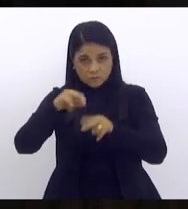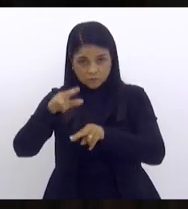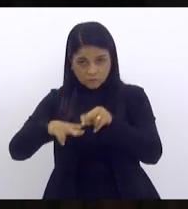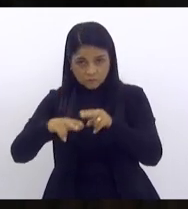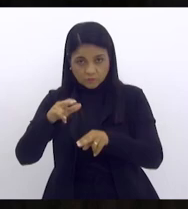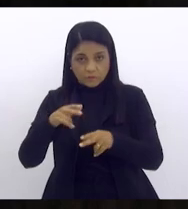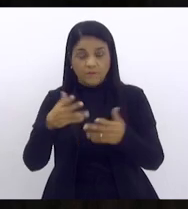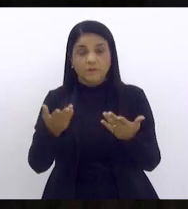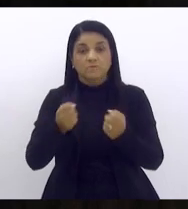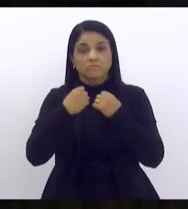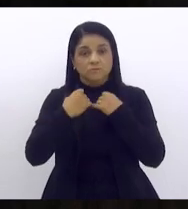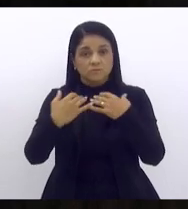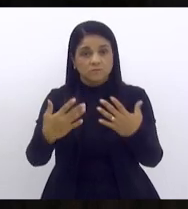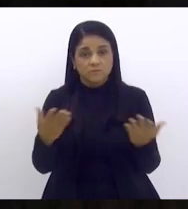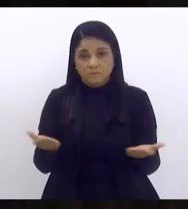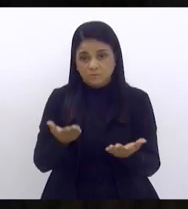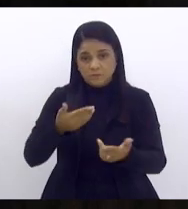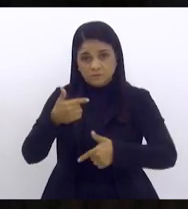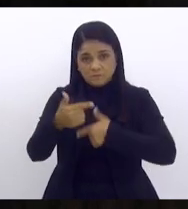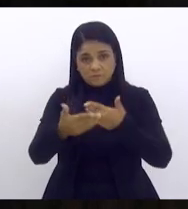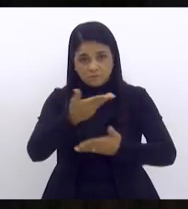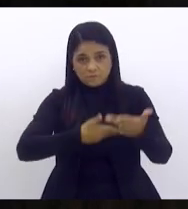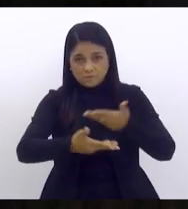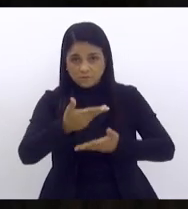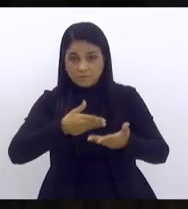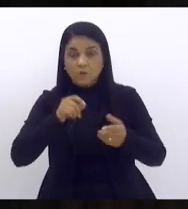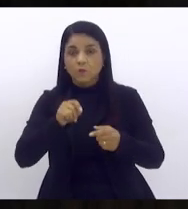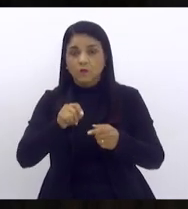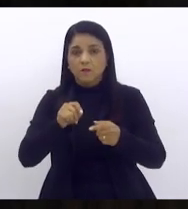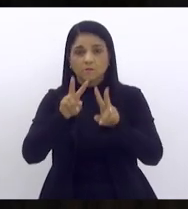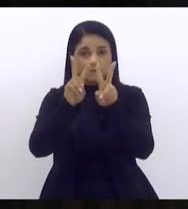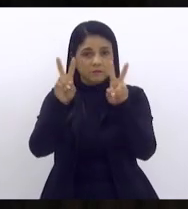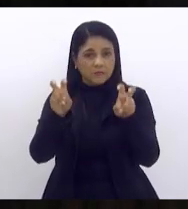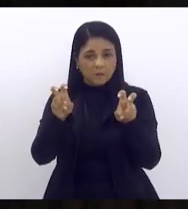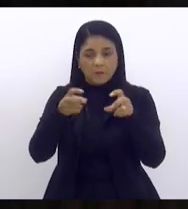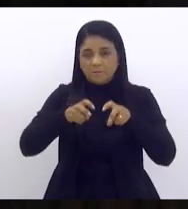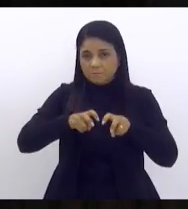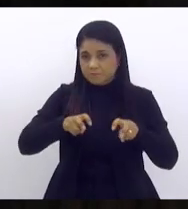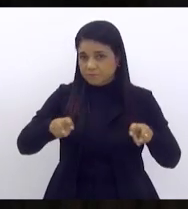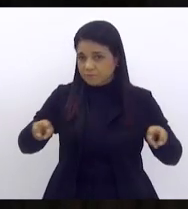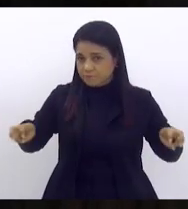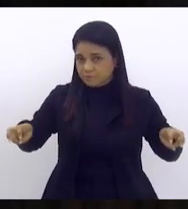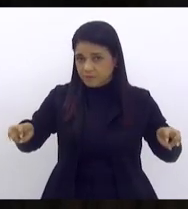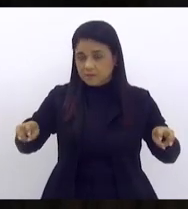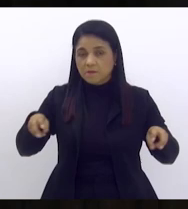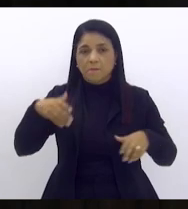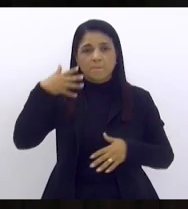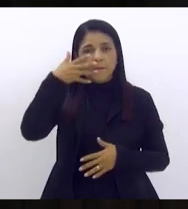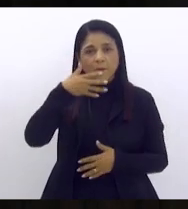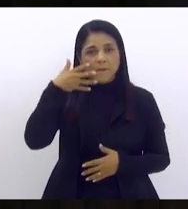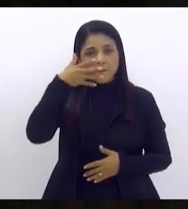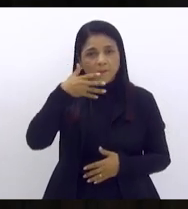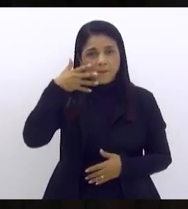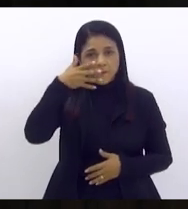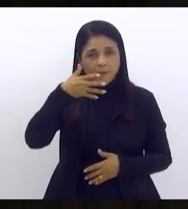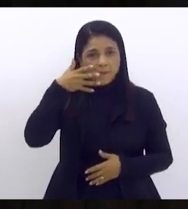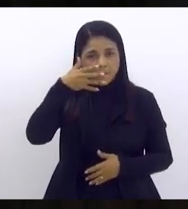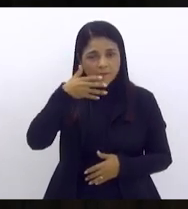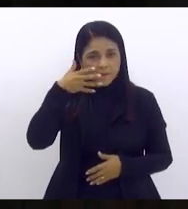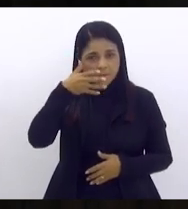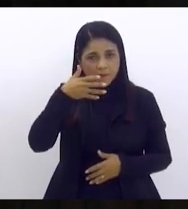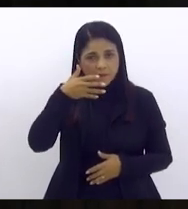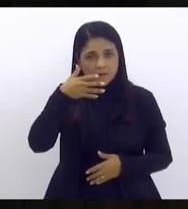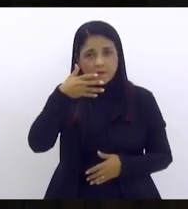nossa audiência será a seguinte: a mesa vai falar, depois que a mesa falar, o microfone